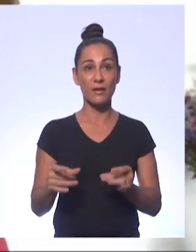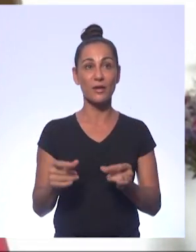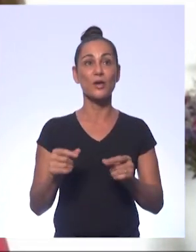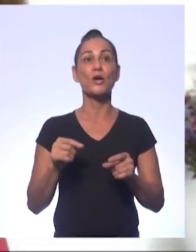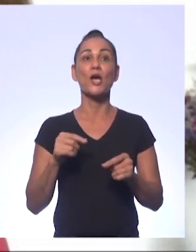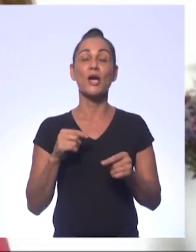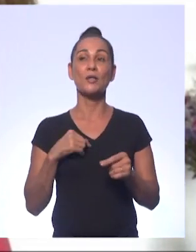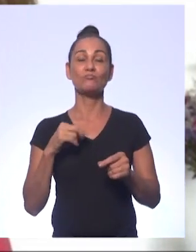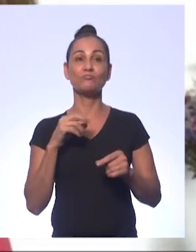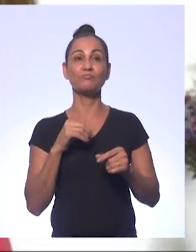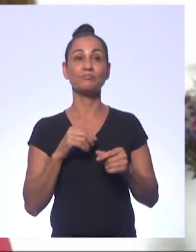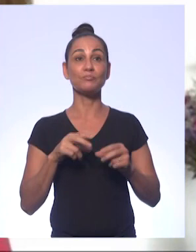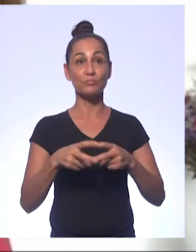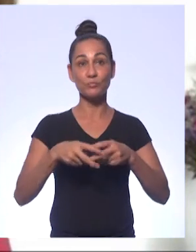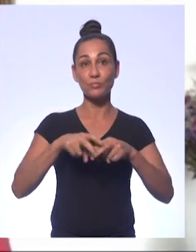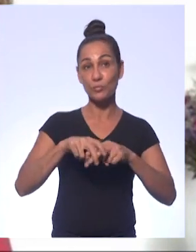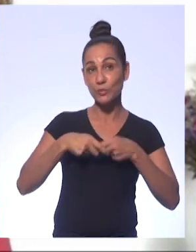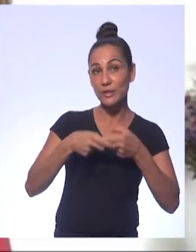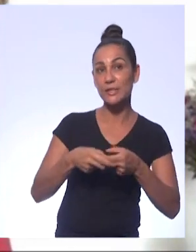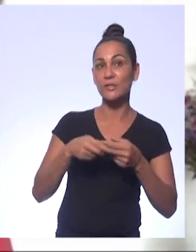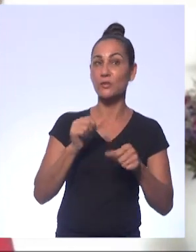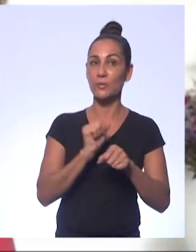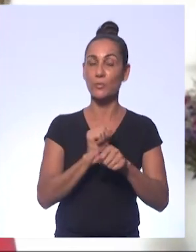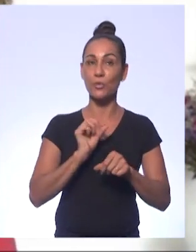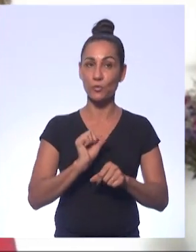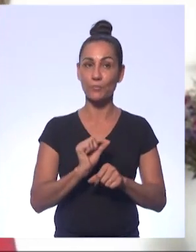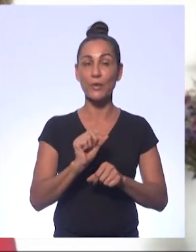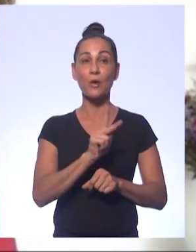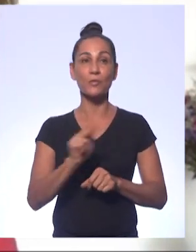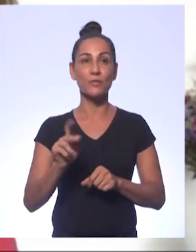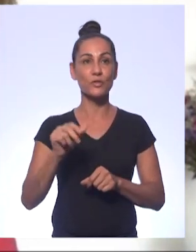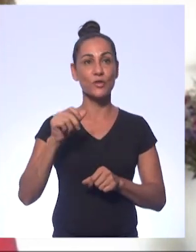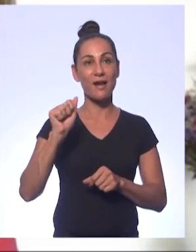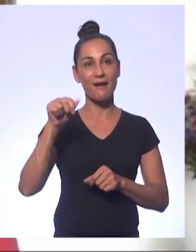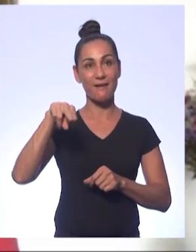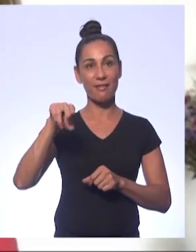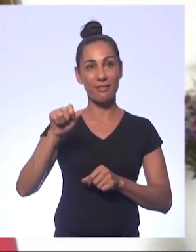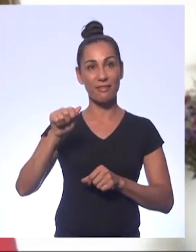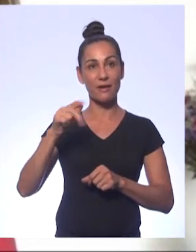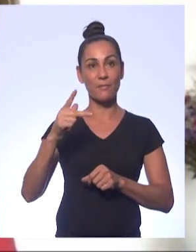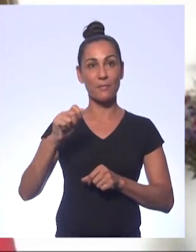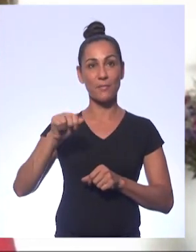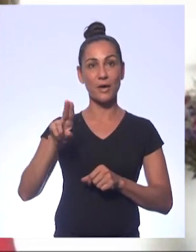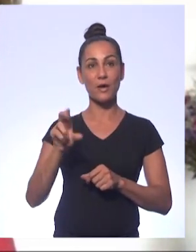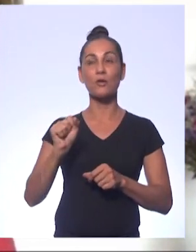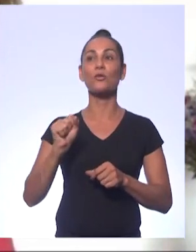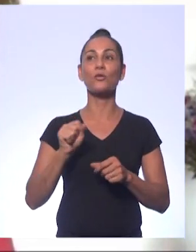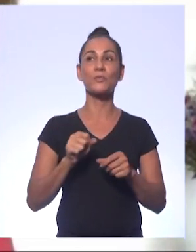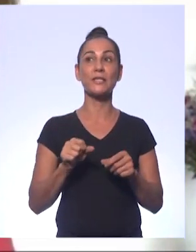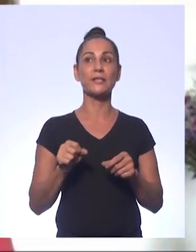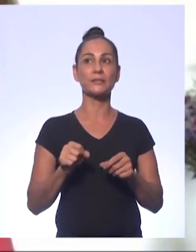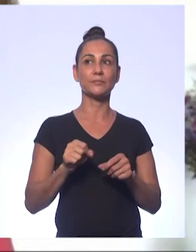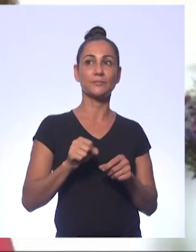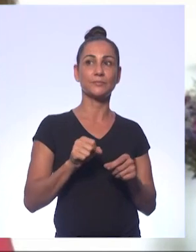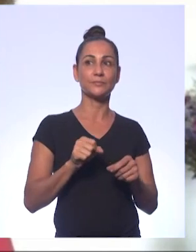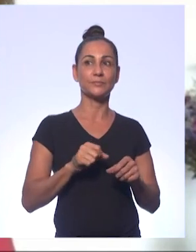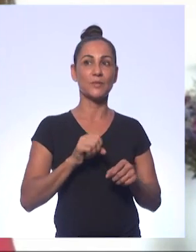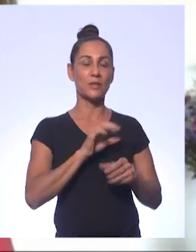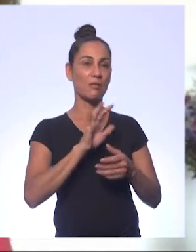um pouco. A professora Ana Paula falou o seguinte, rubrica é a palavra do